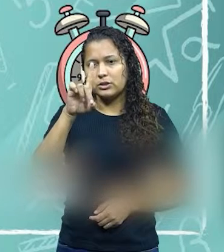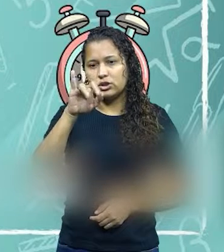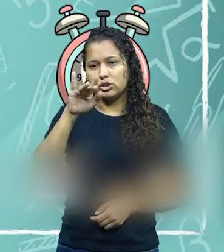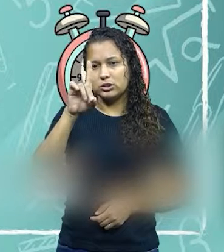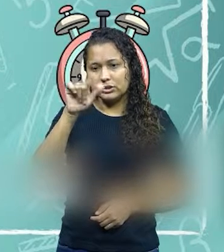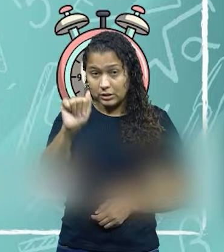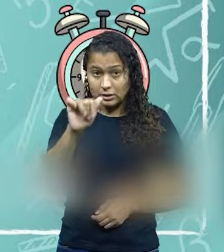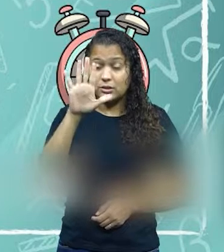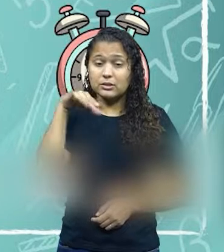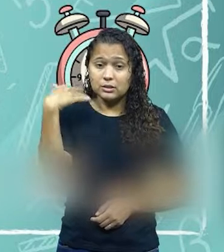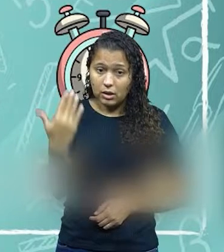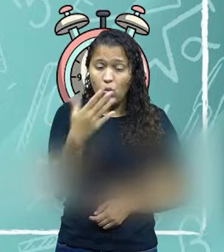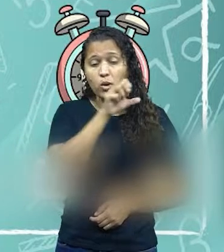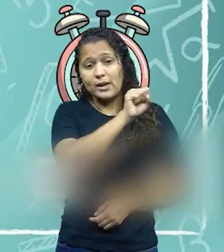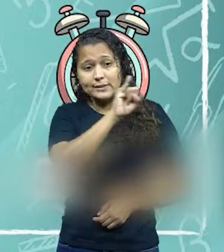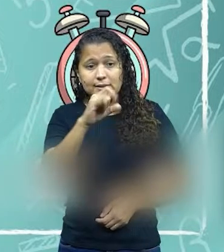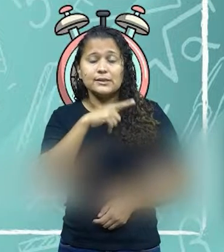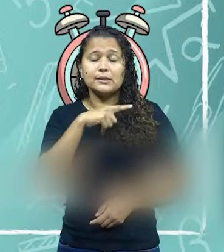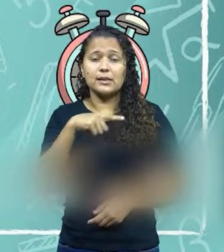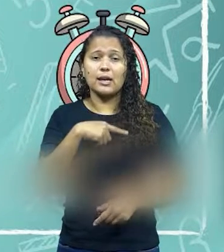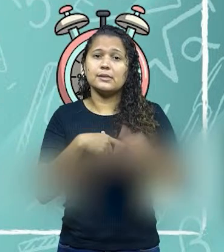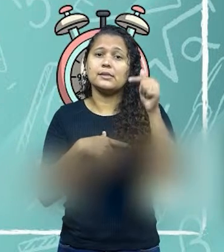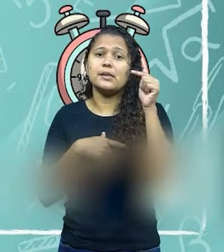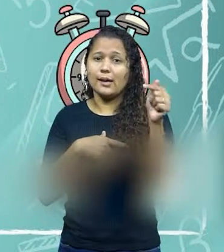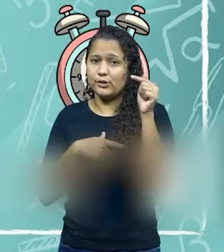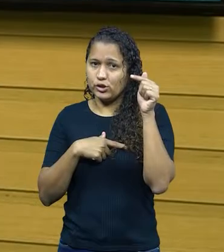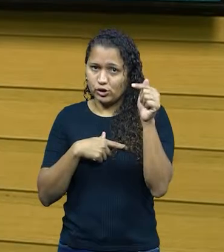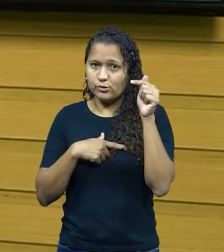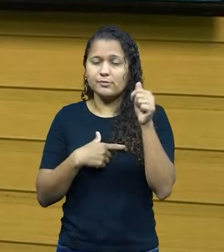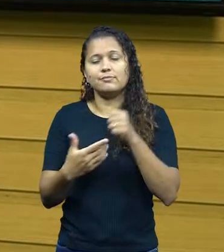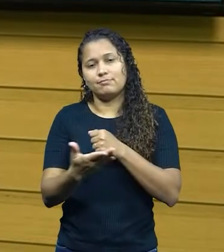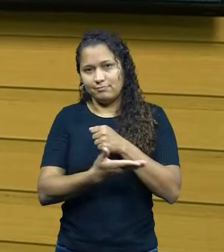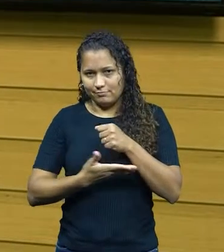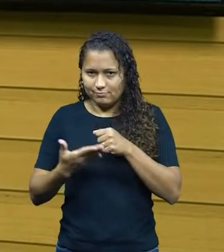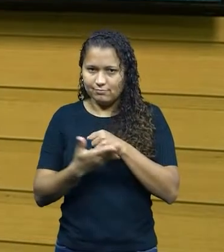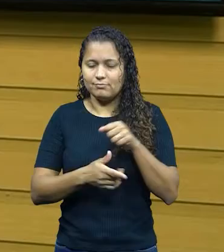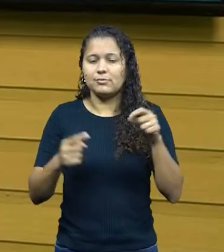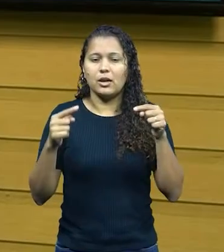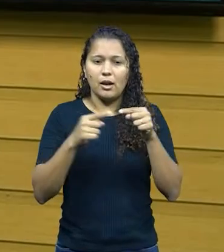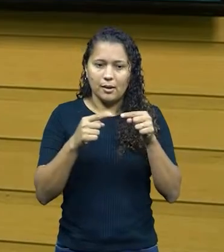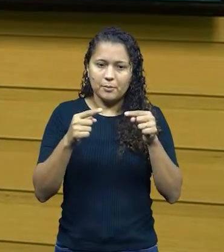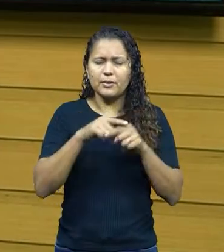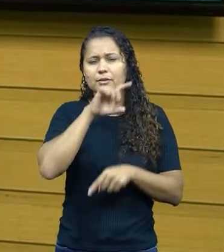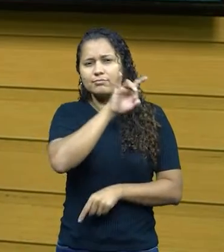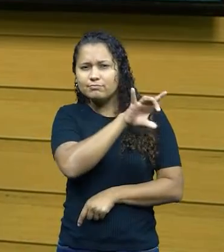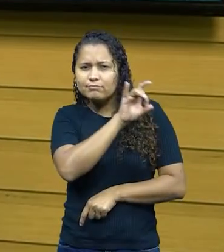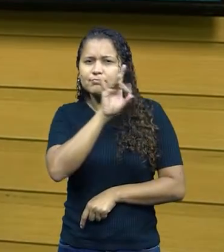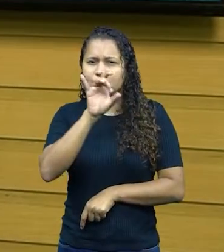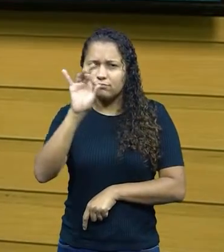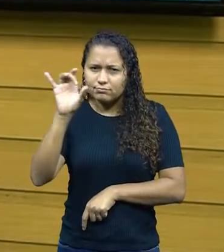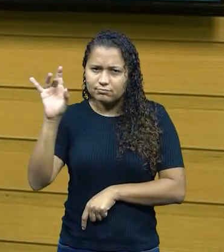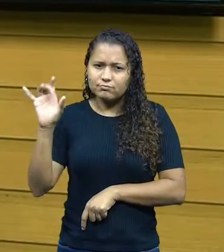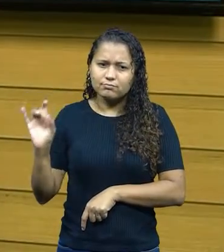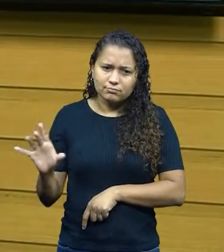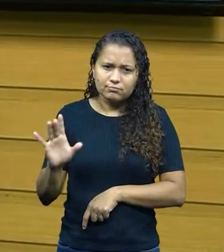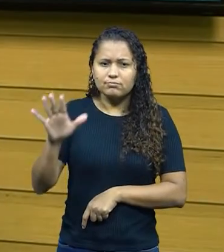sistema internacional, nós temos 7 unidades base, que correspondem a cada unidade, a cada grandeza